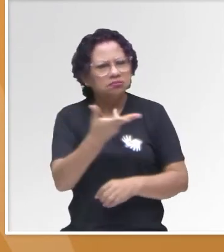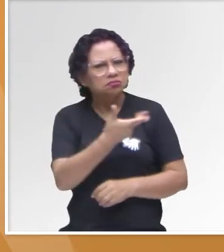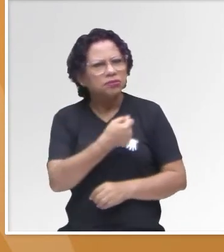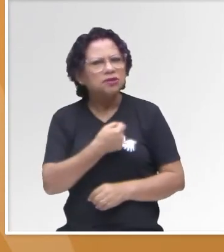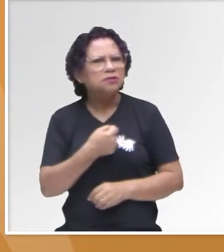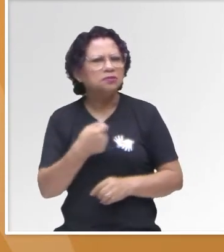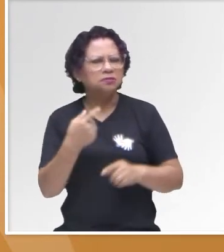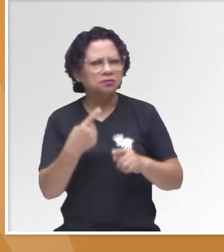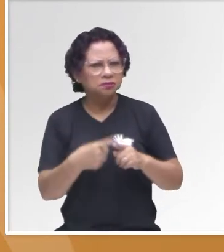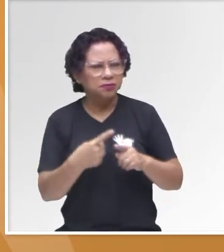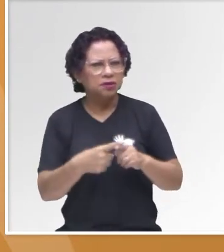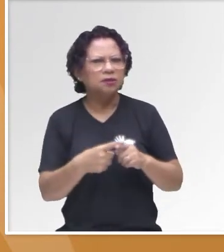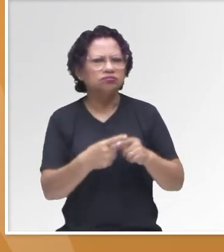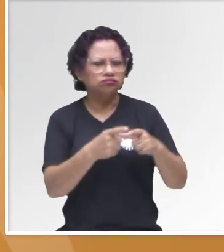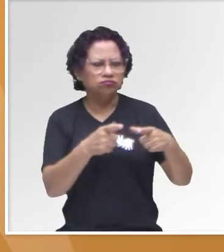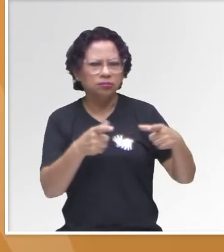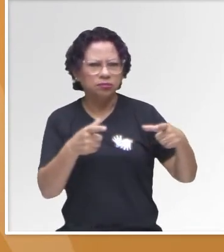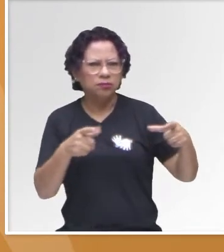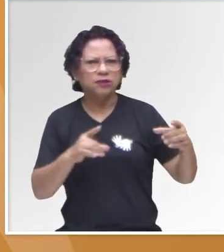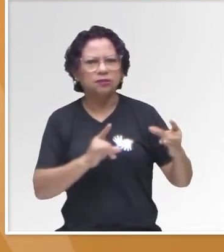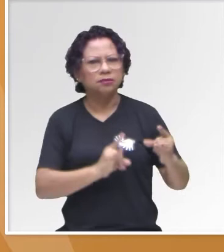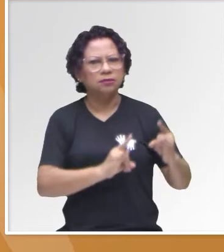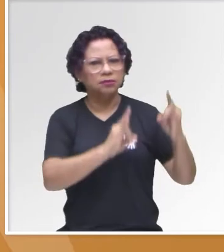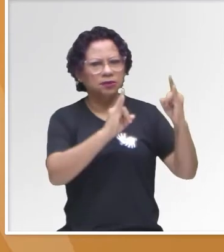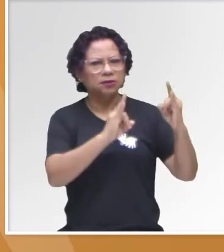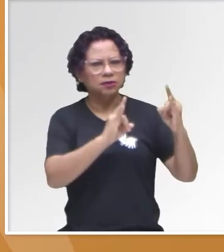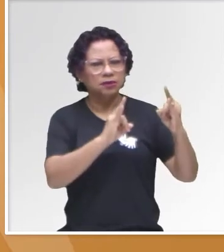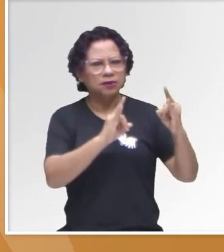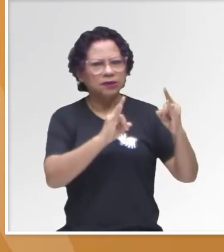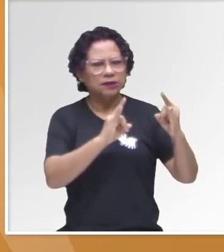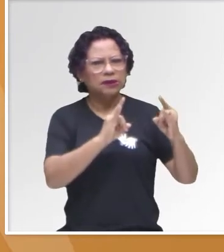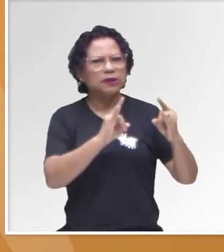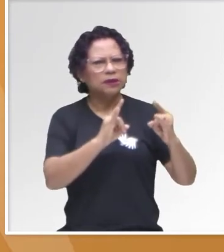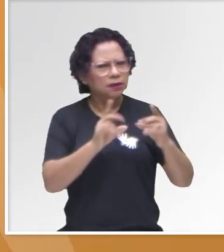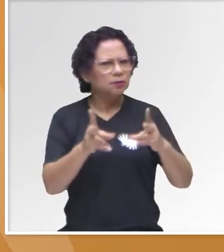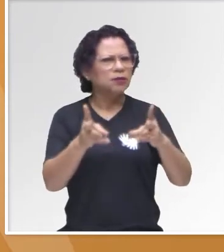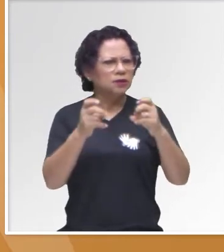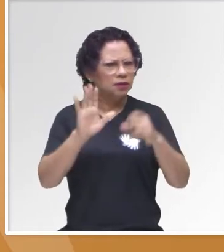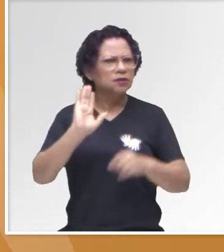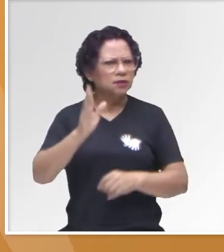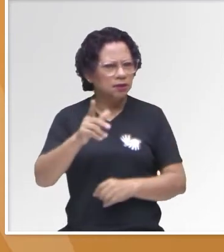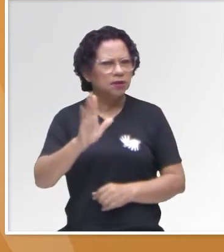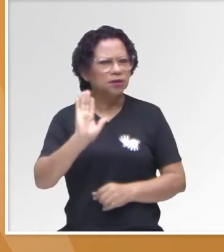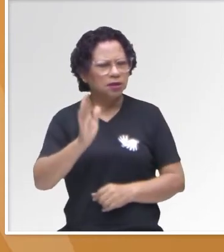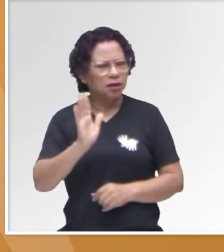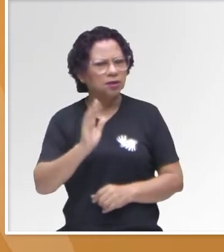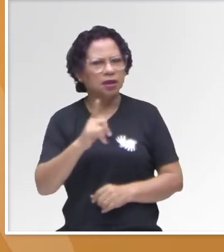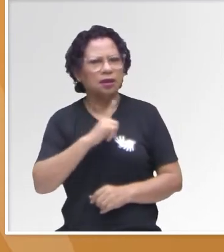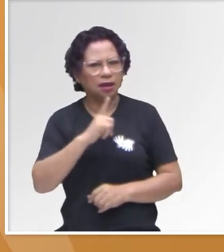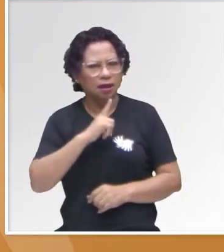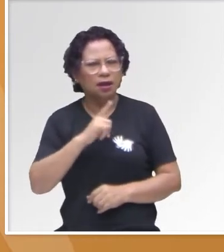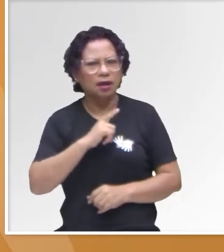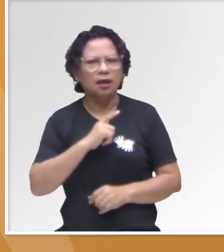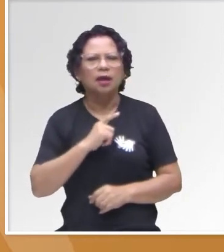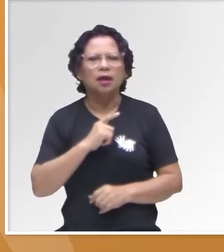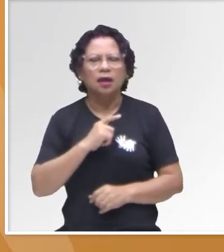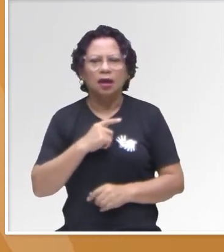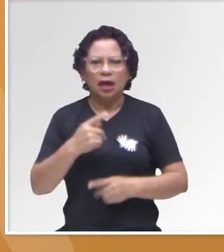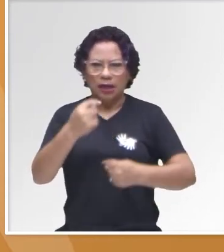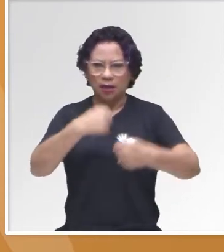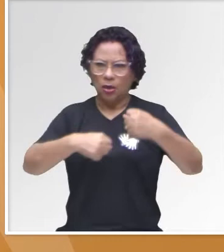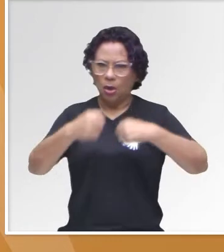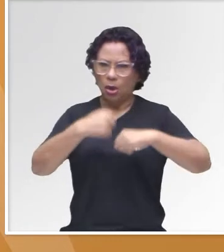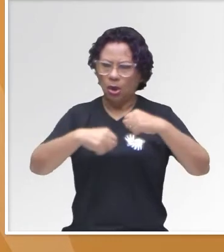de prédios, o aumento de prédios, isso me mostra um certo desenvolvimento econômico. Significa dizer que aquele país ele está